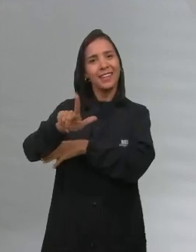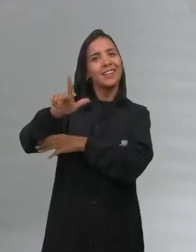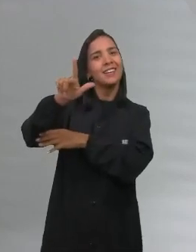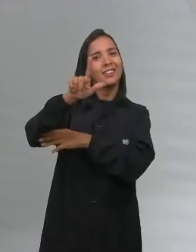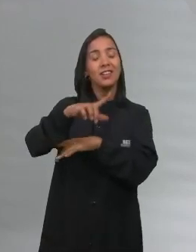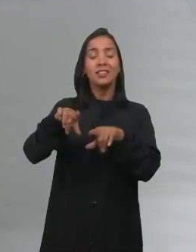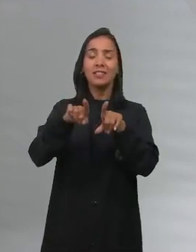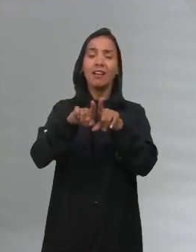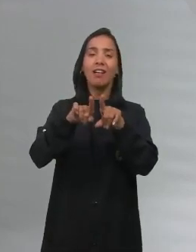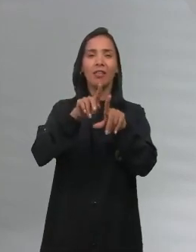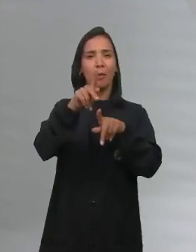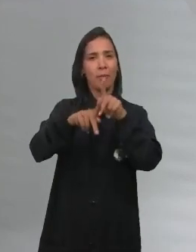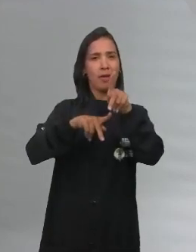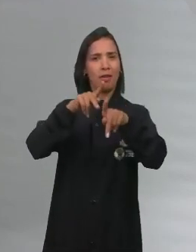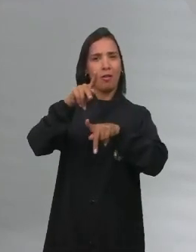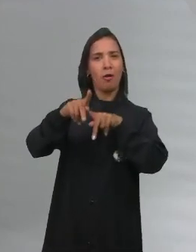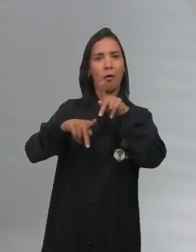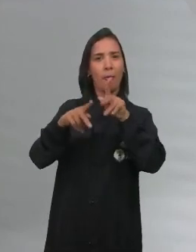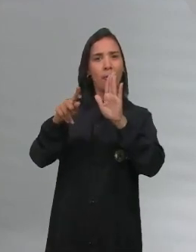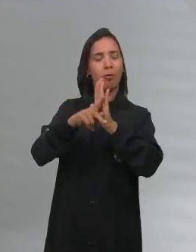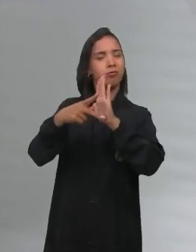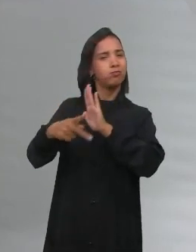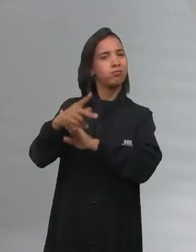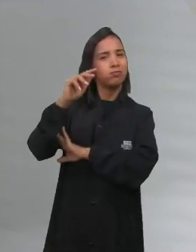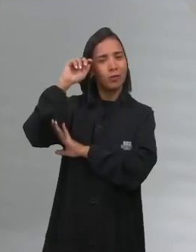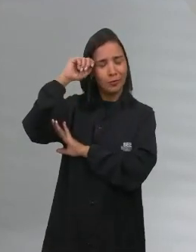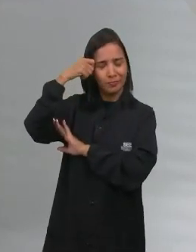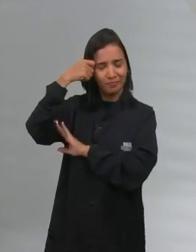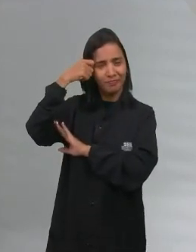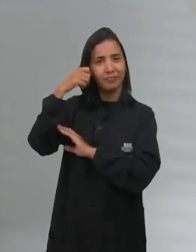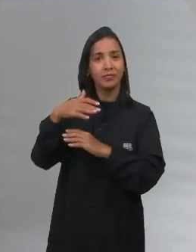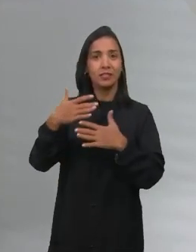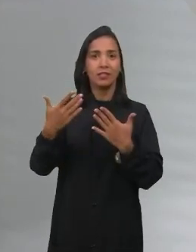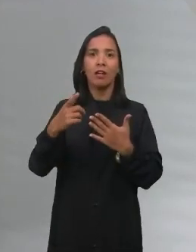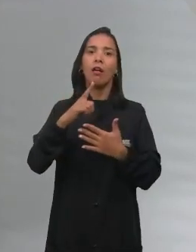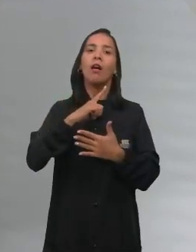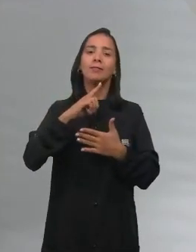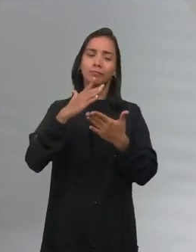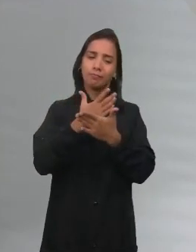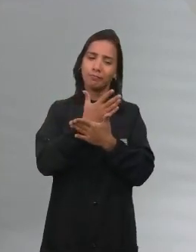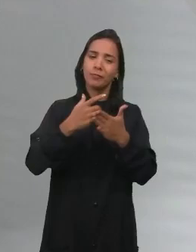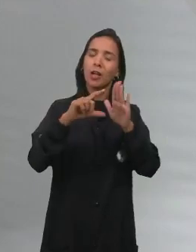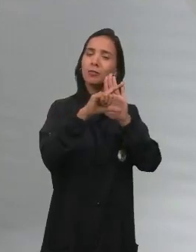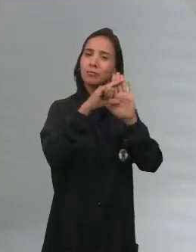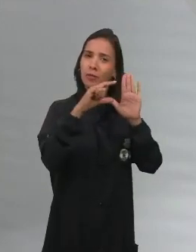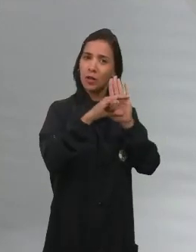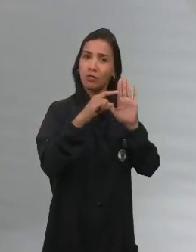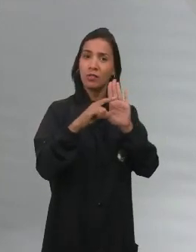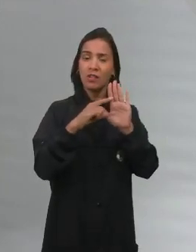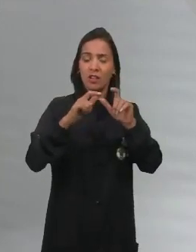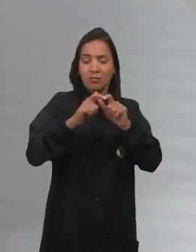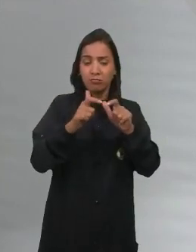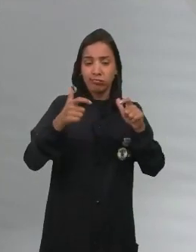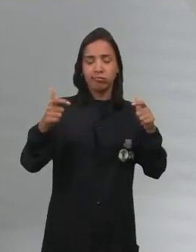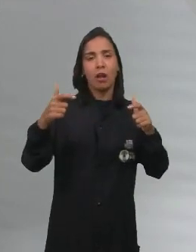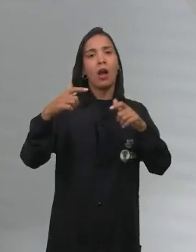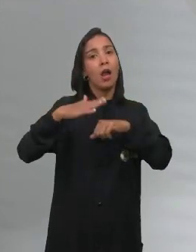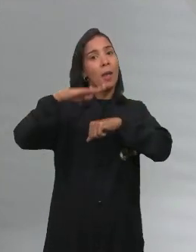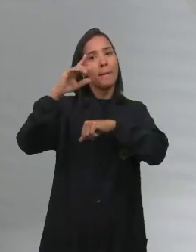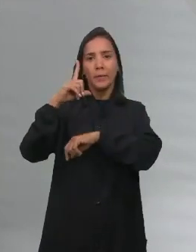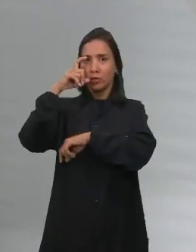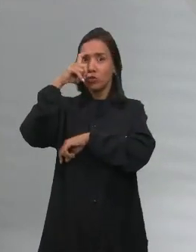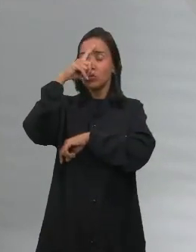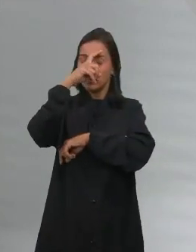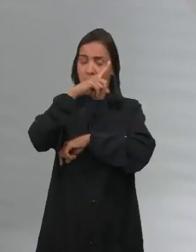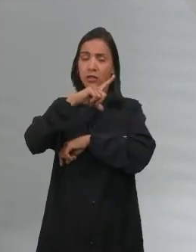tá? Então, quando a gente fala de literatura em si, as questões elas são mais complexas, mais difíceis de se